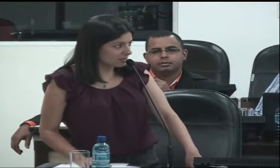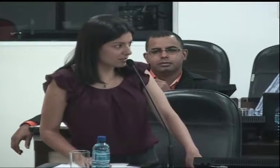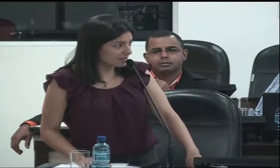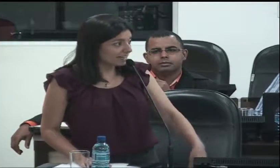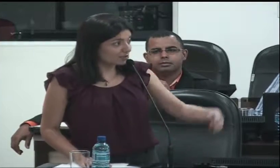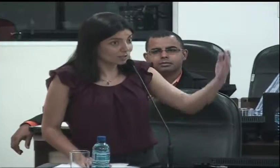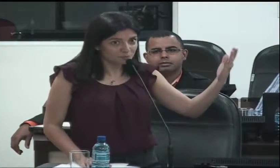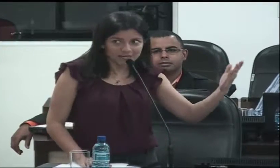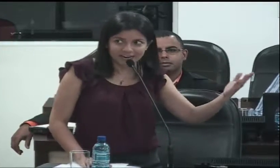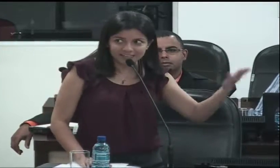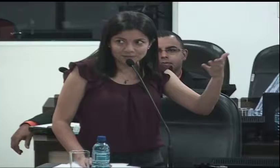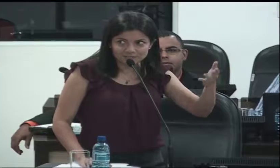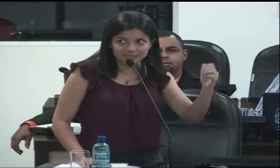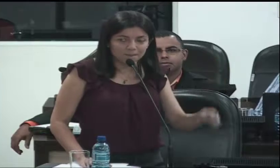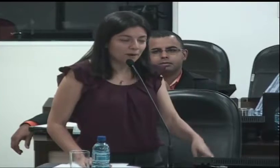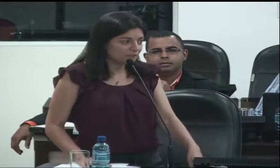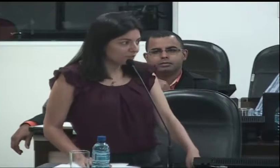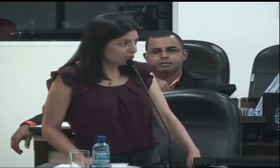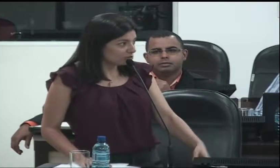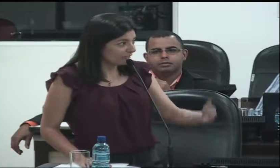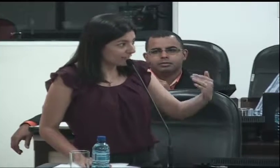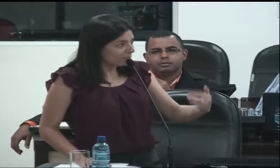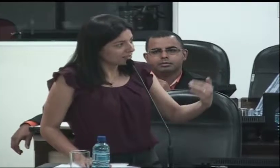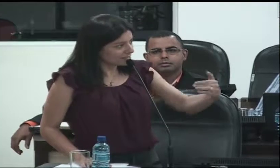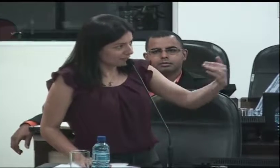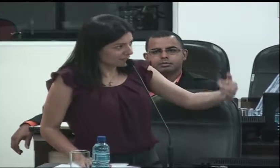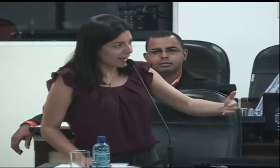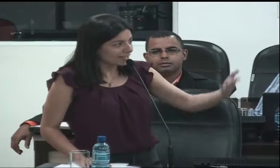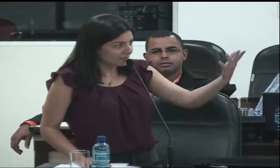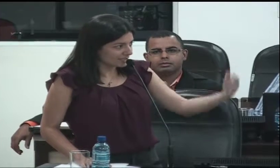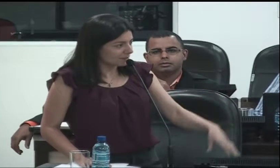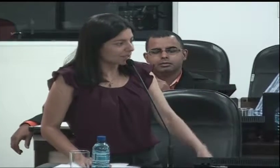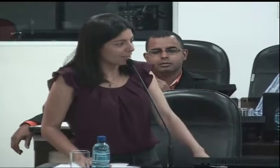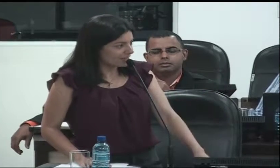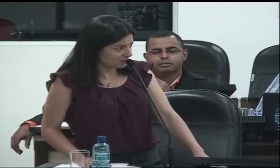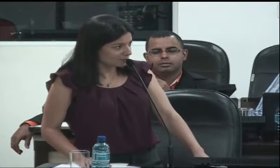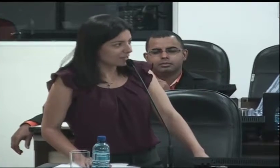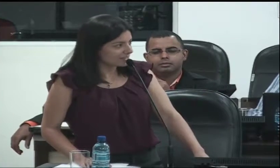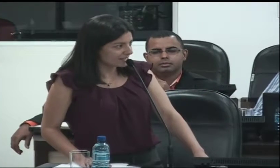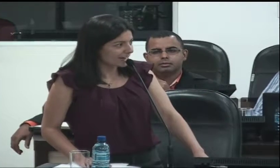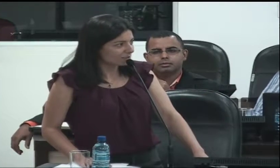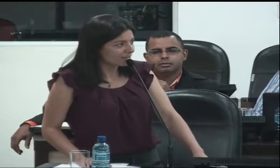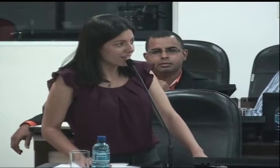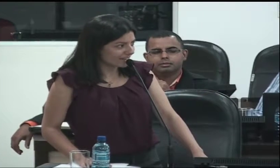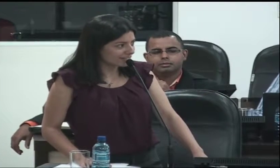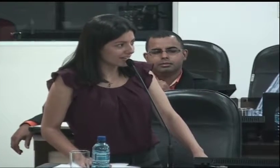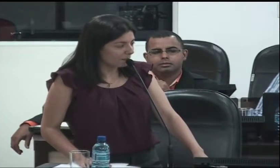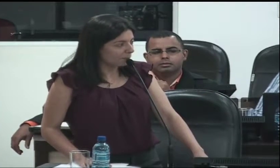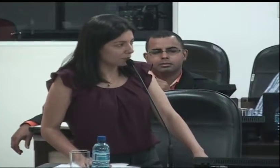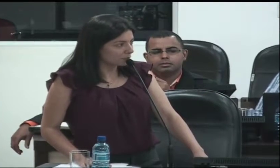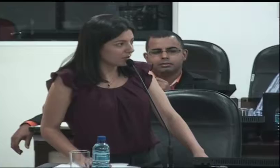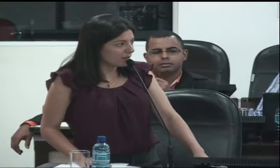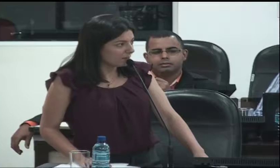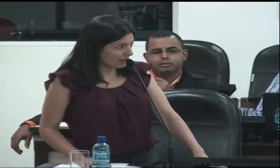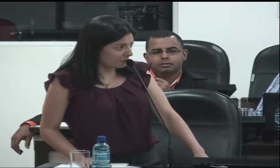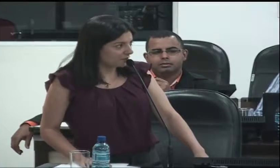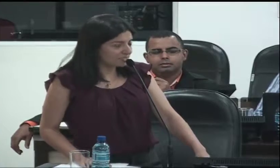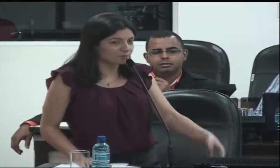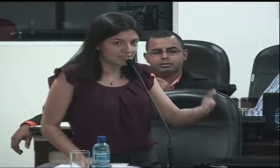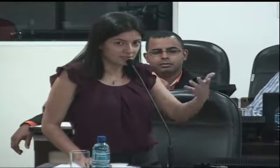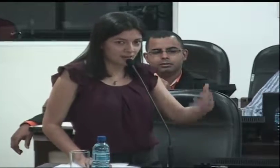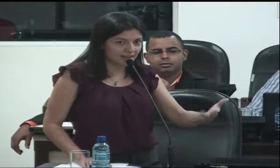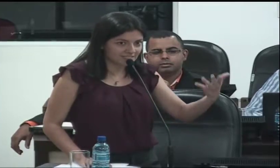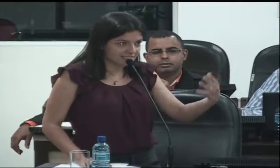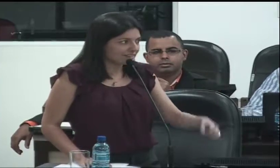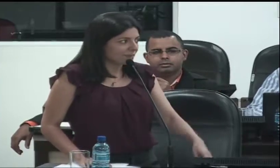oficial da nossa cidade. Só explicar que não está na pauta em virtude da tramitação interna, mas na semana que vem, se tudo der certo, ele estará pronto para